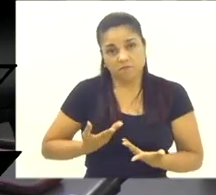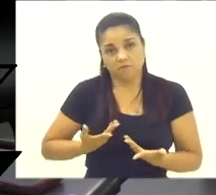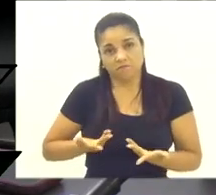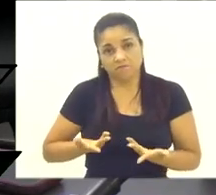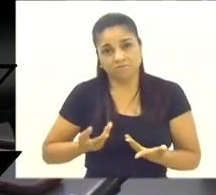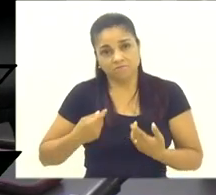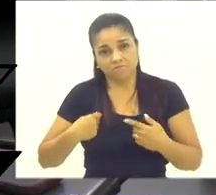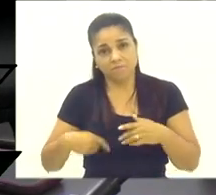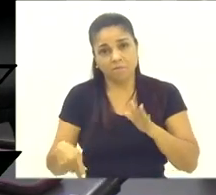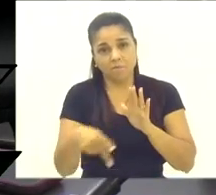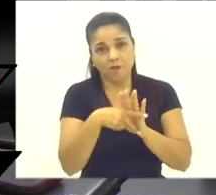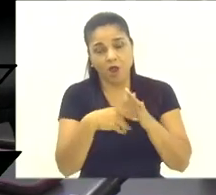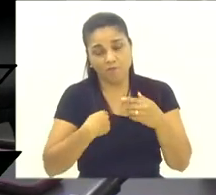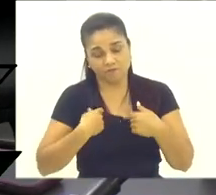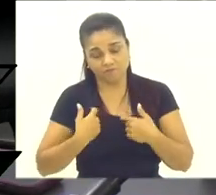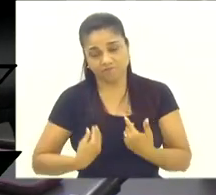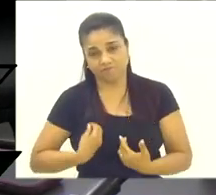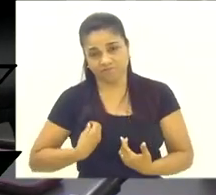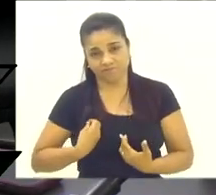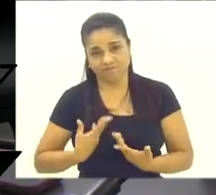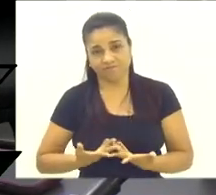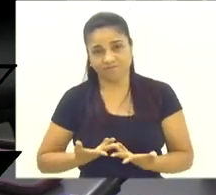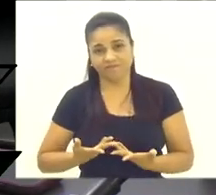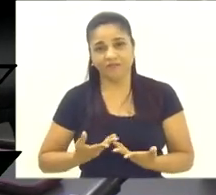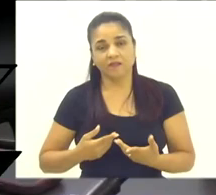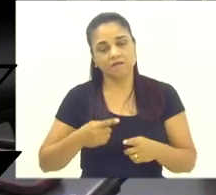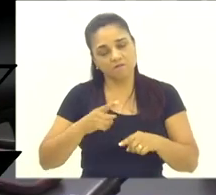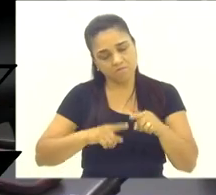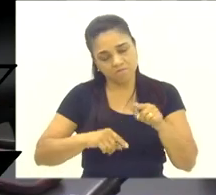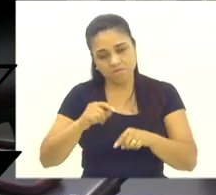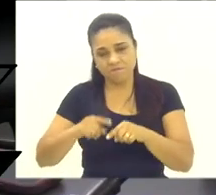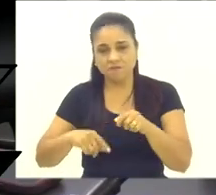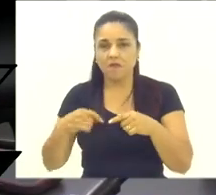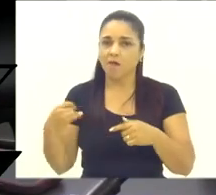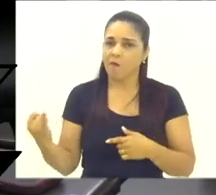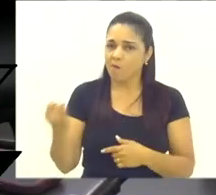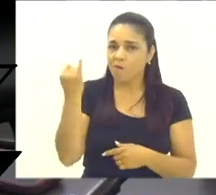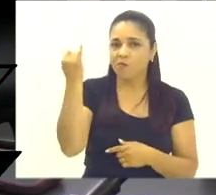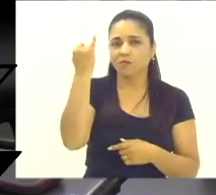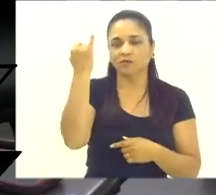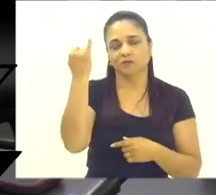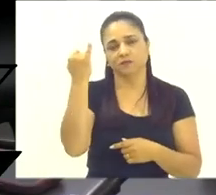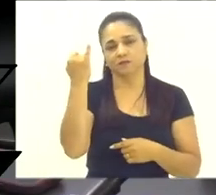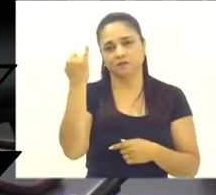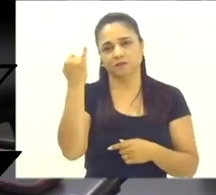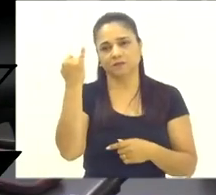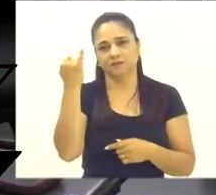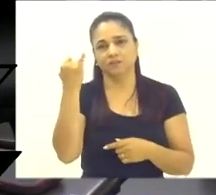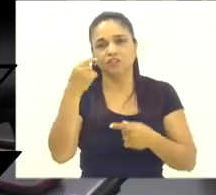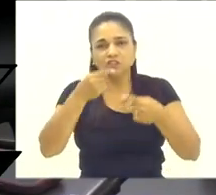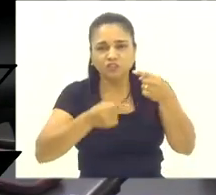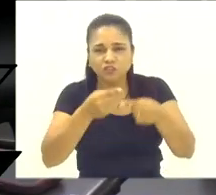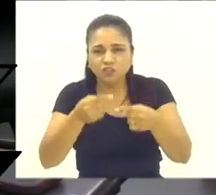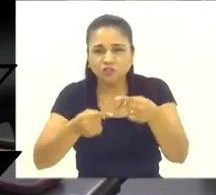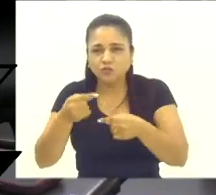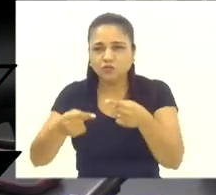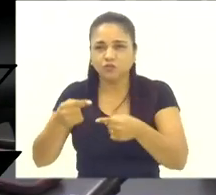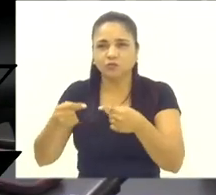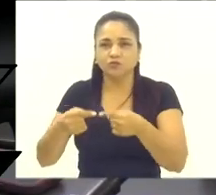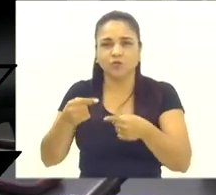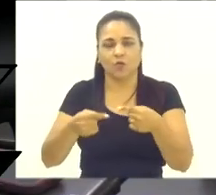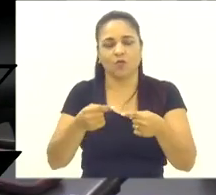replicação então a gente tenta produzir esses materiais eu acho que é muito importante que a gente tenha também discussões nesse